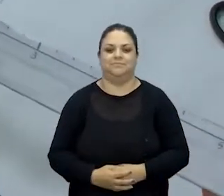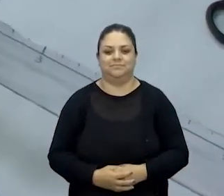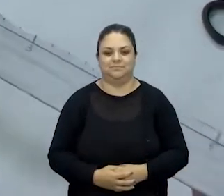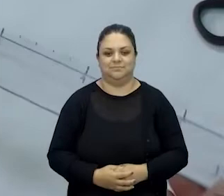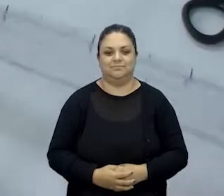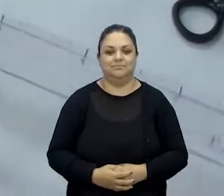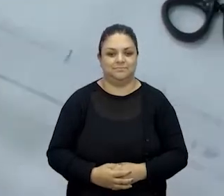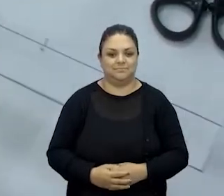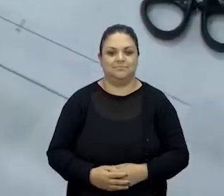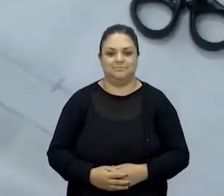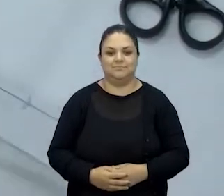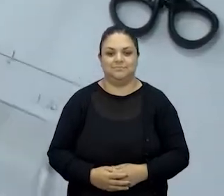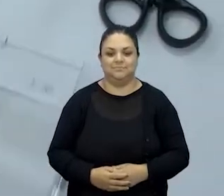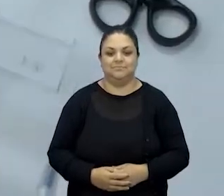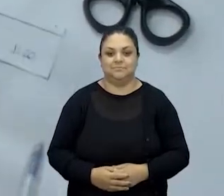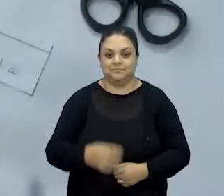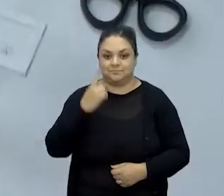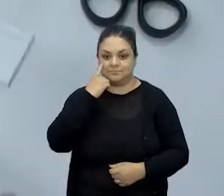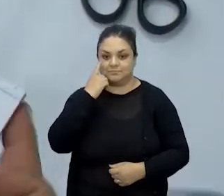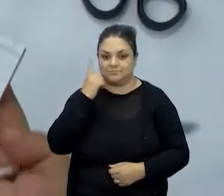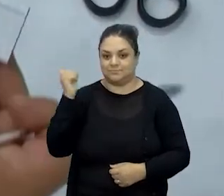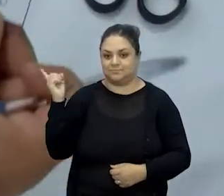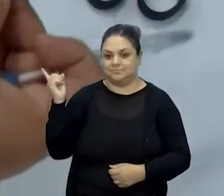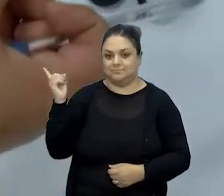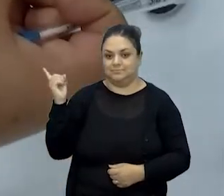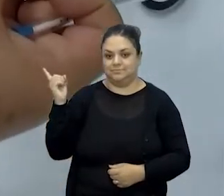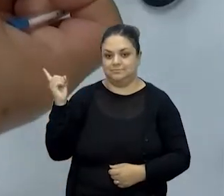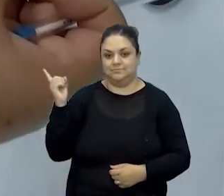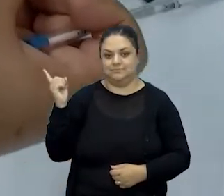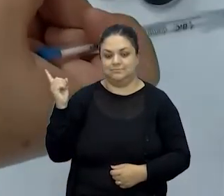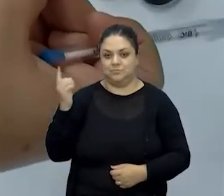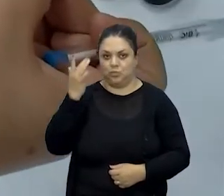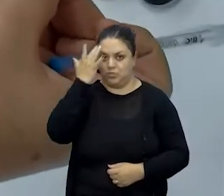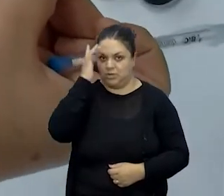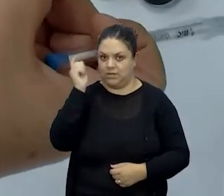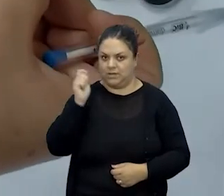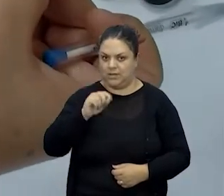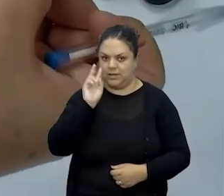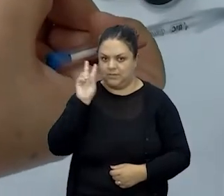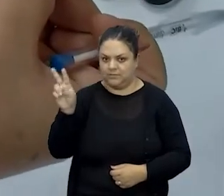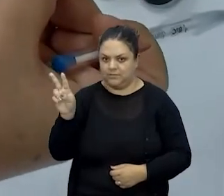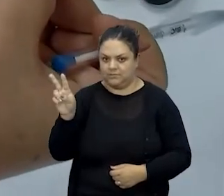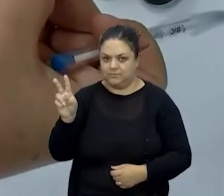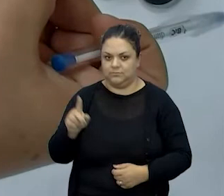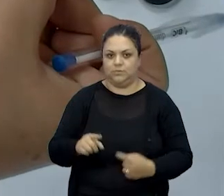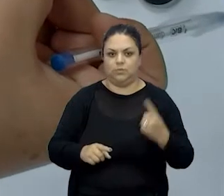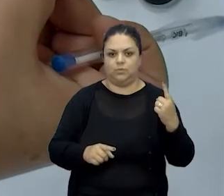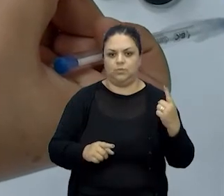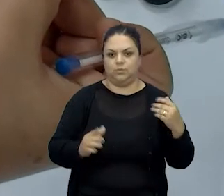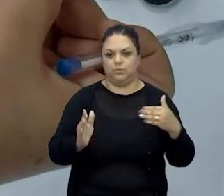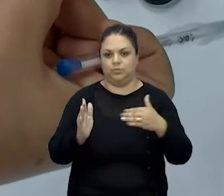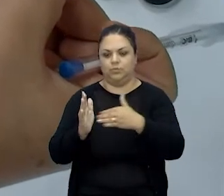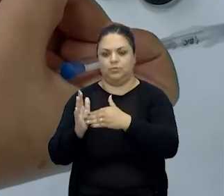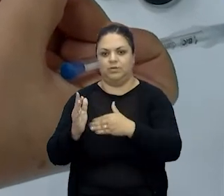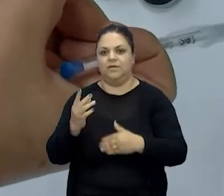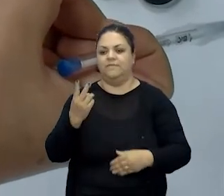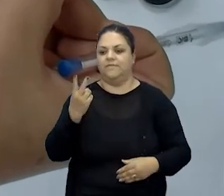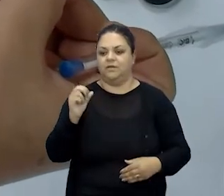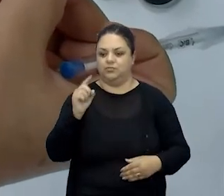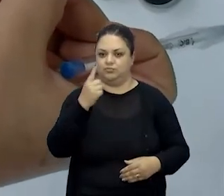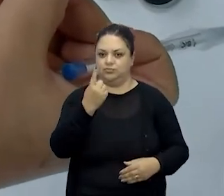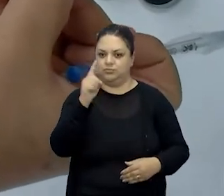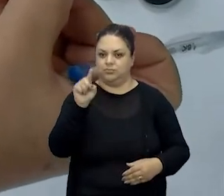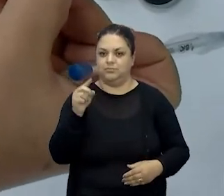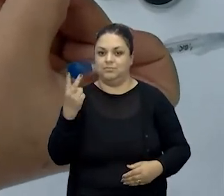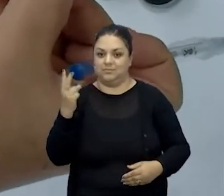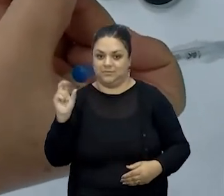escalímetro pronto e a razão aqui, não sei se vocês conseguem ver, é de 1 para 20. Então nesse escalímetro